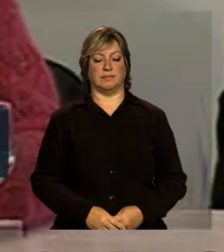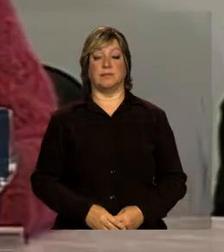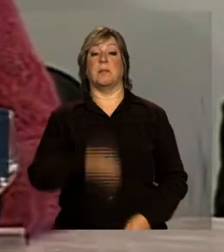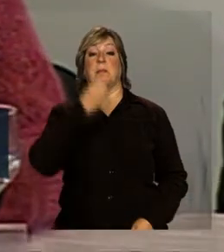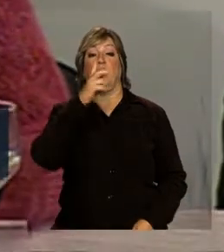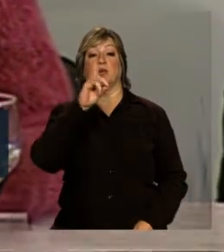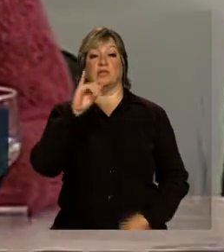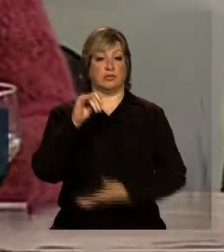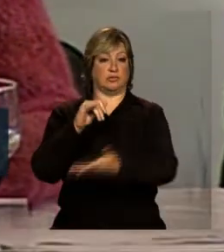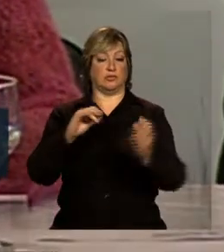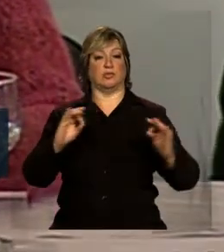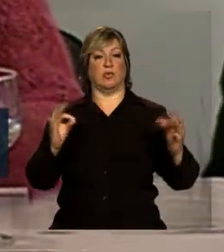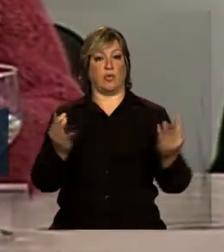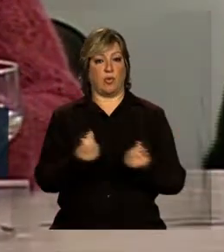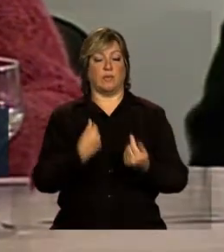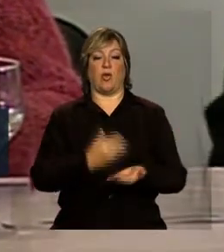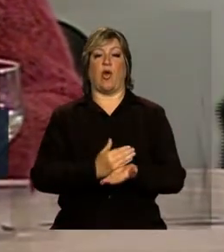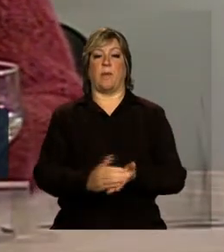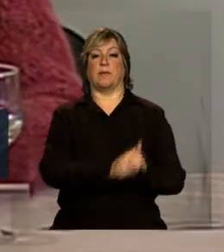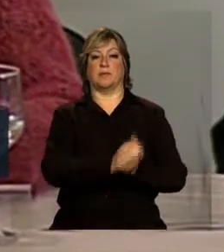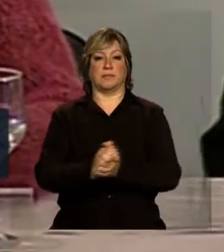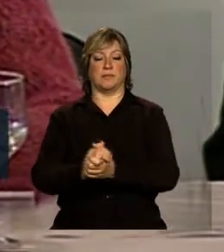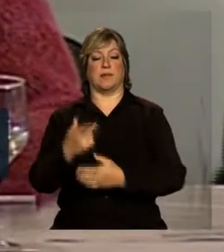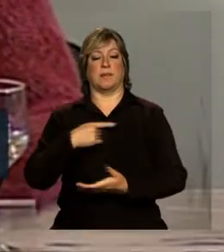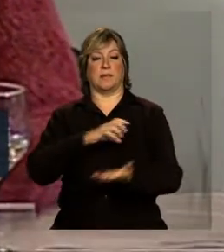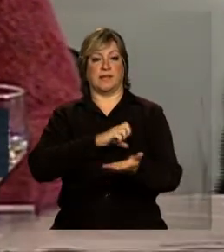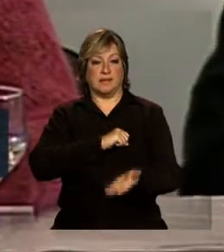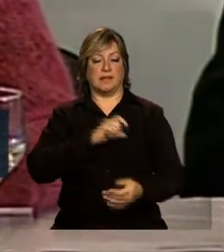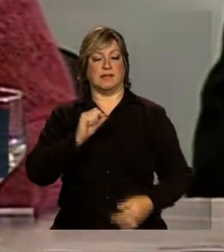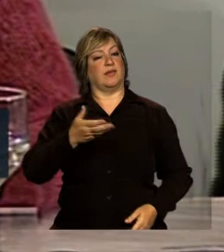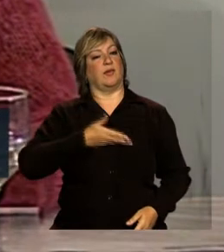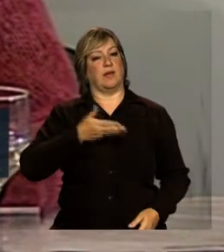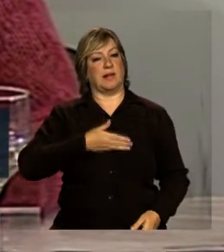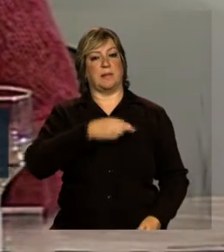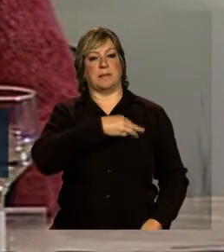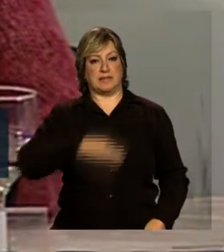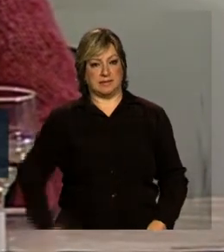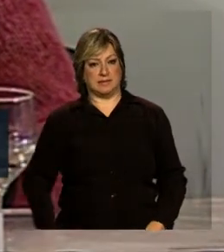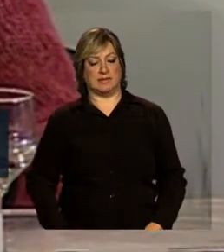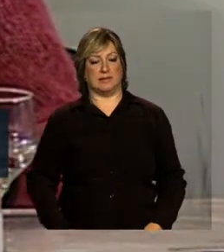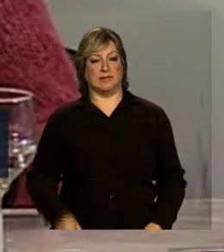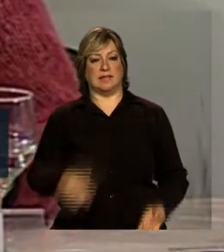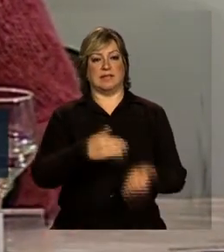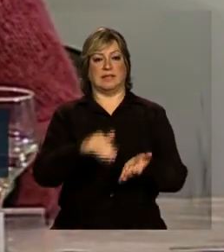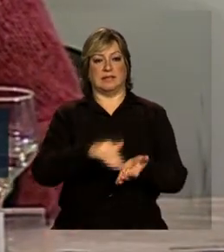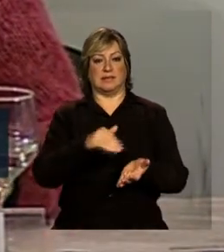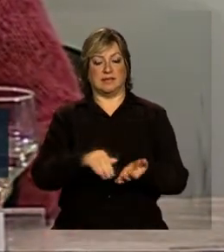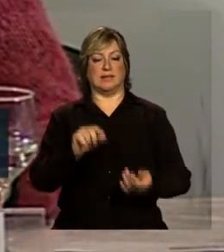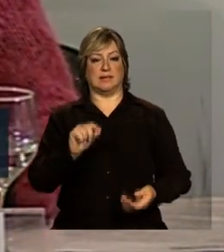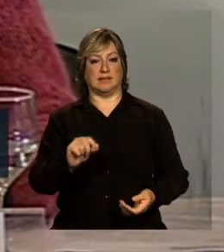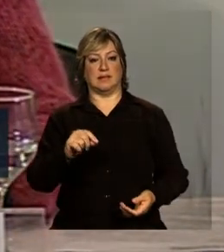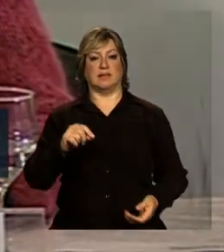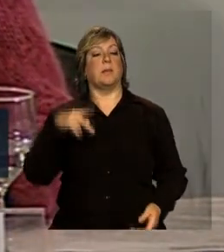Bom dia a todos. Eu começo cumprimentando a minha querida colega, ministra da Secretaria